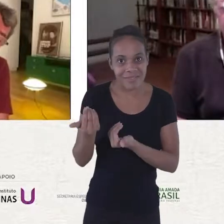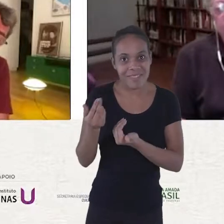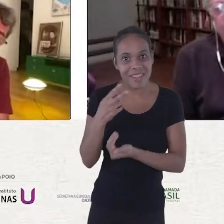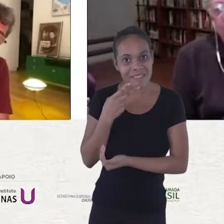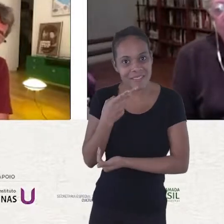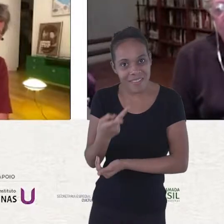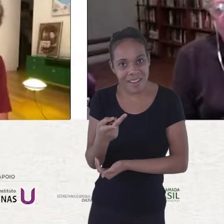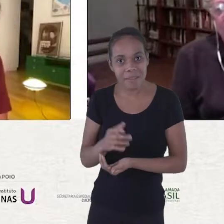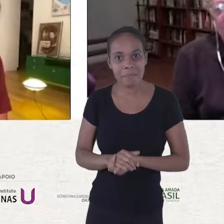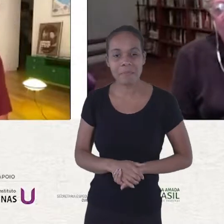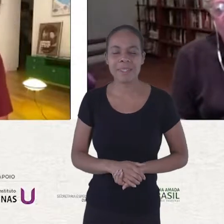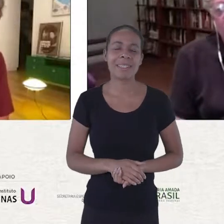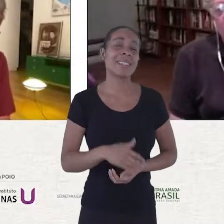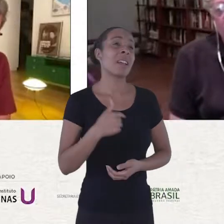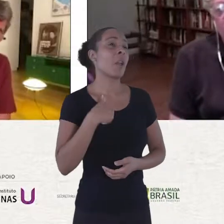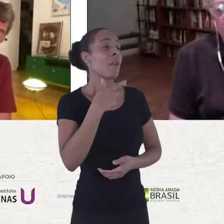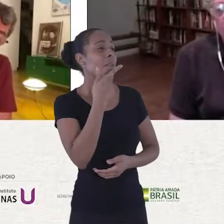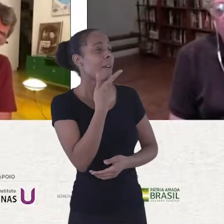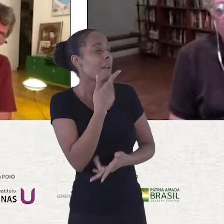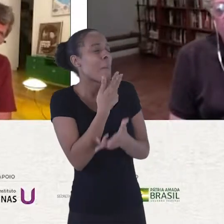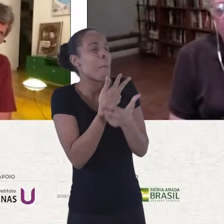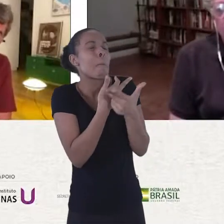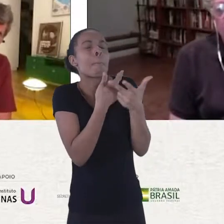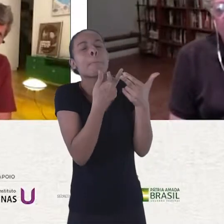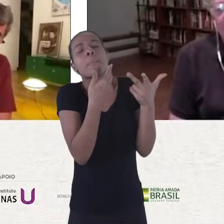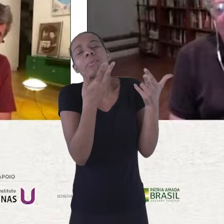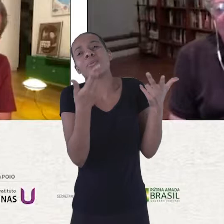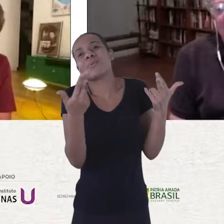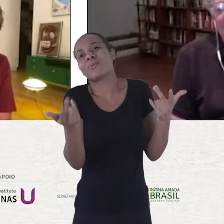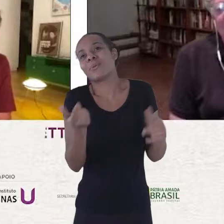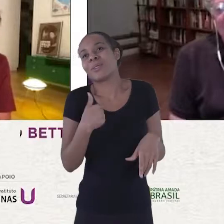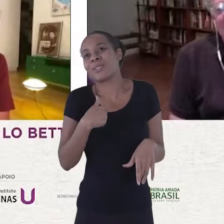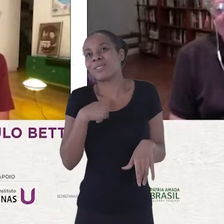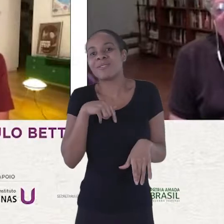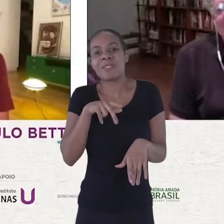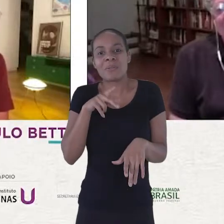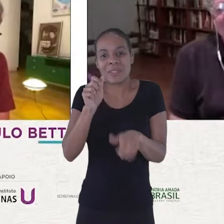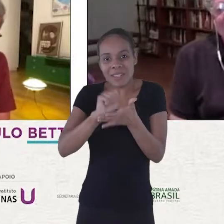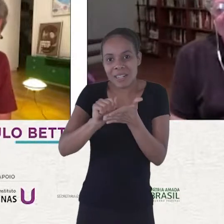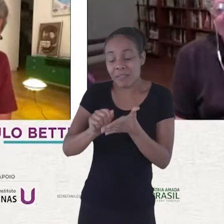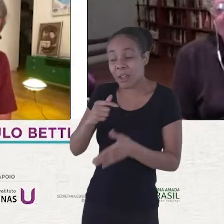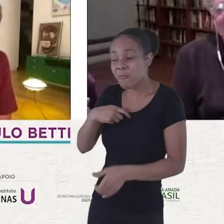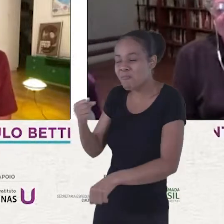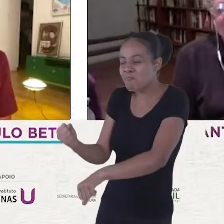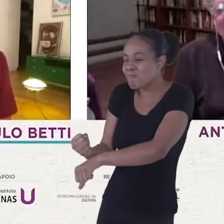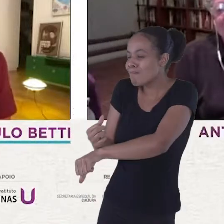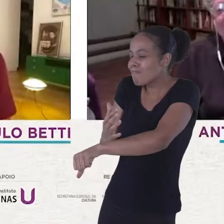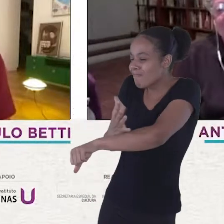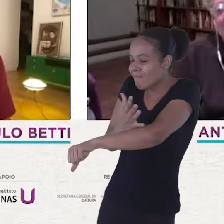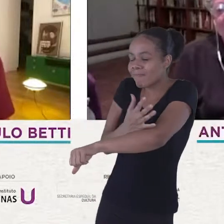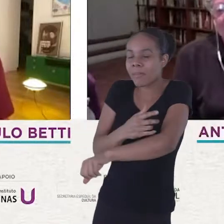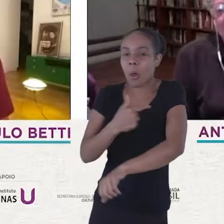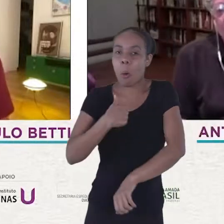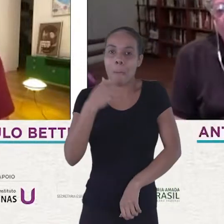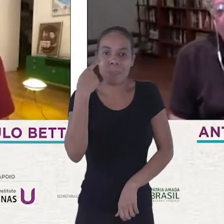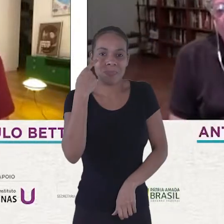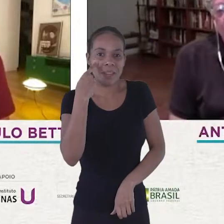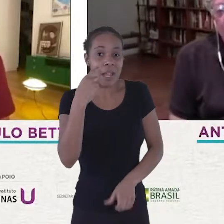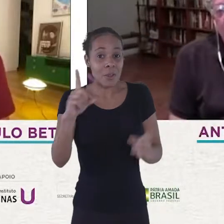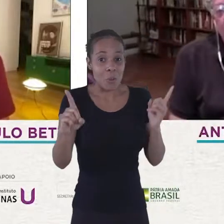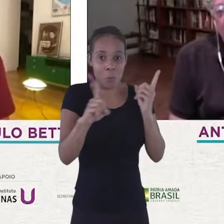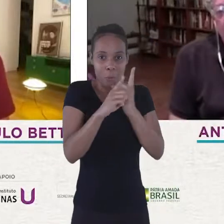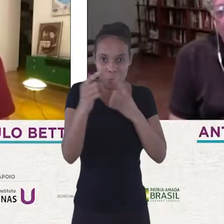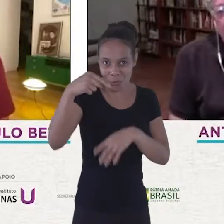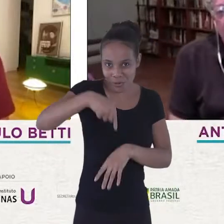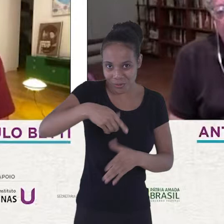Eu vou falar um monte de coisa que eu escrevi aqui. Fiquei emocionado demais. Eu queria dizer que o nosso encontro aqui é uma coisa